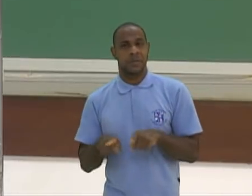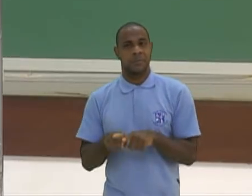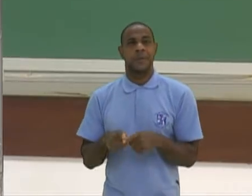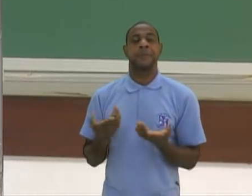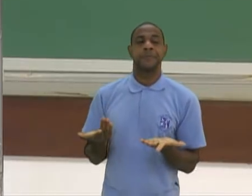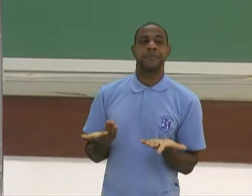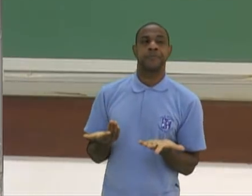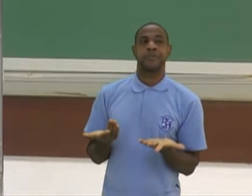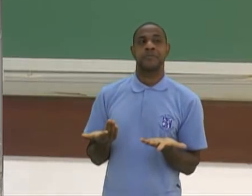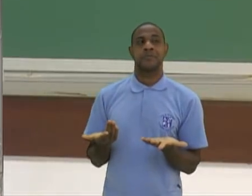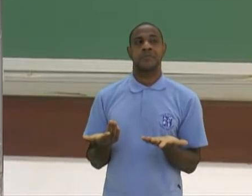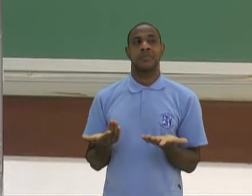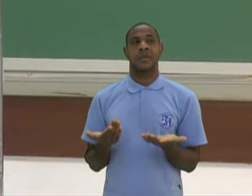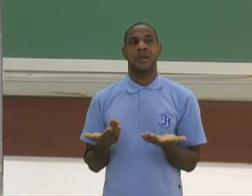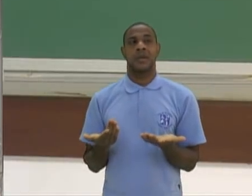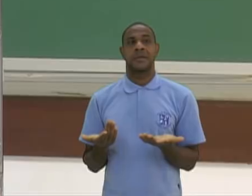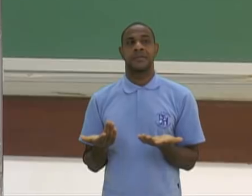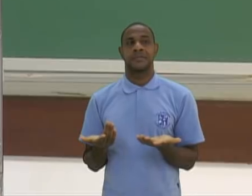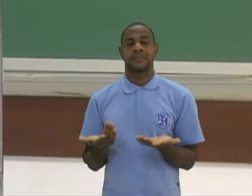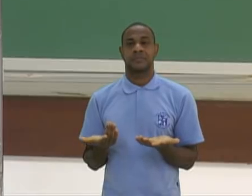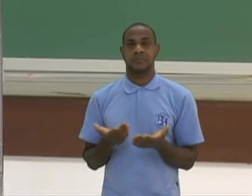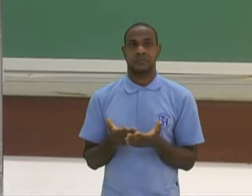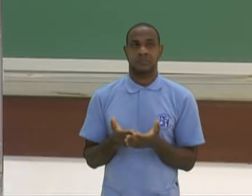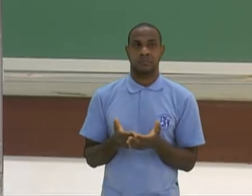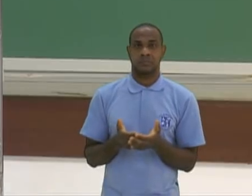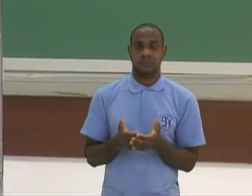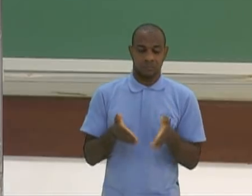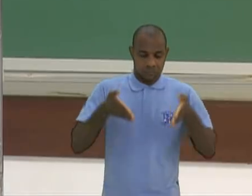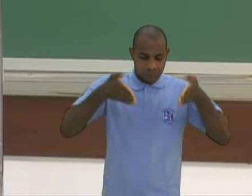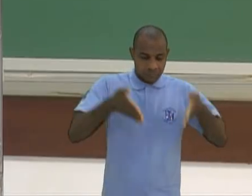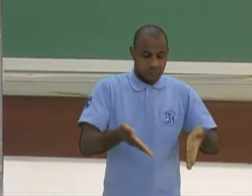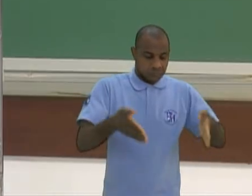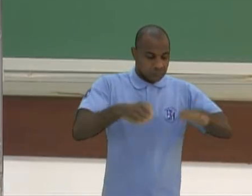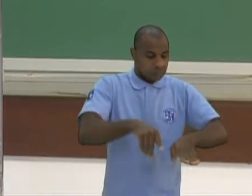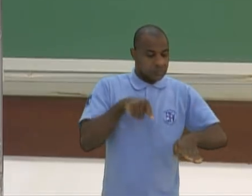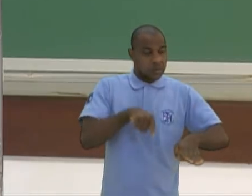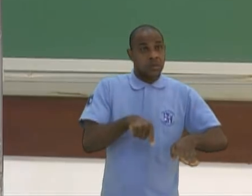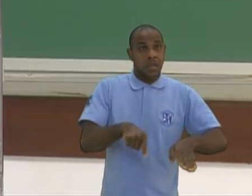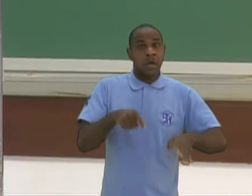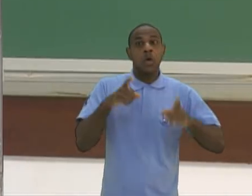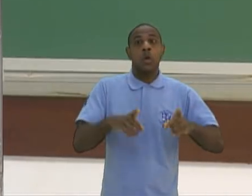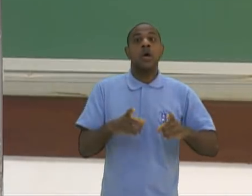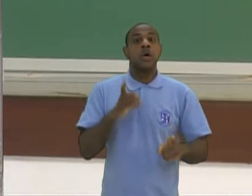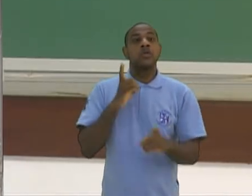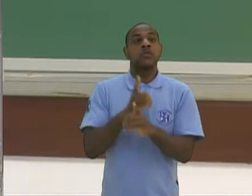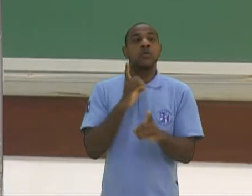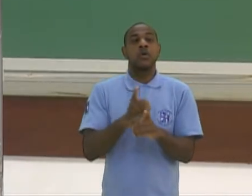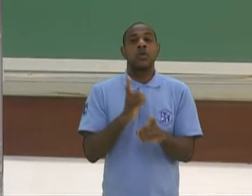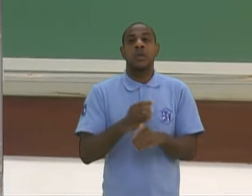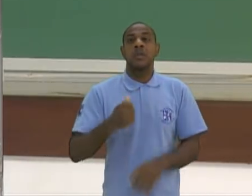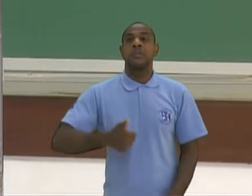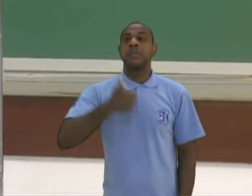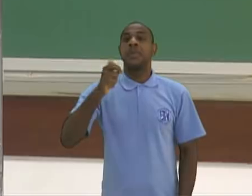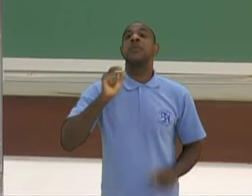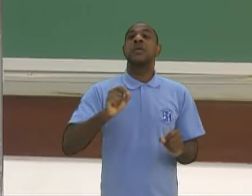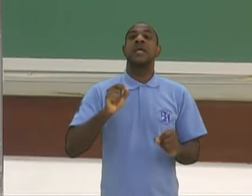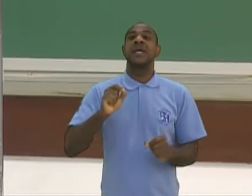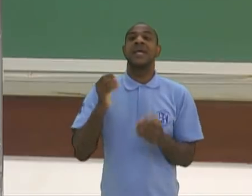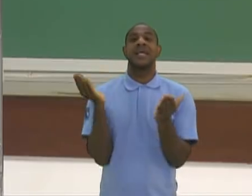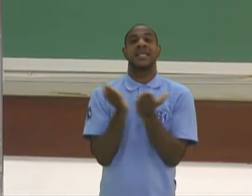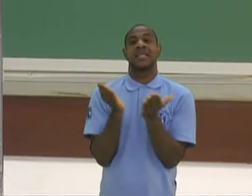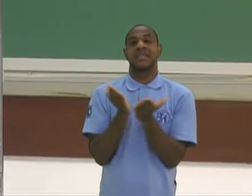mais. A catacumba acabou se tornando um local de encontro dos primeiros cristãos, quando